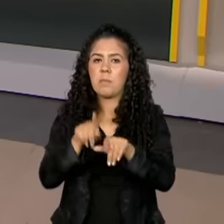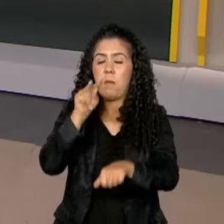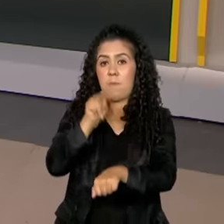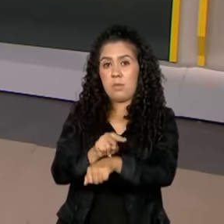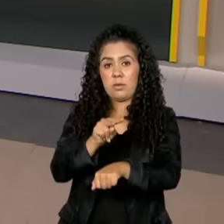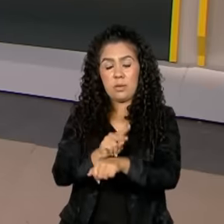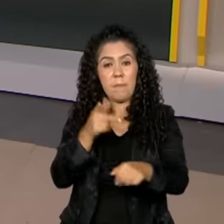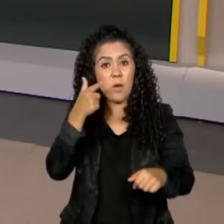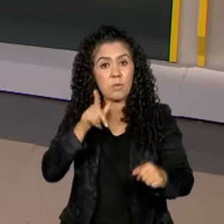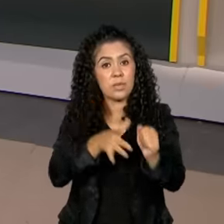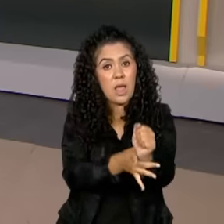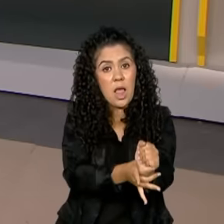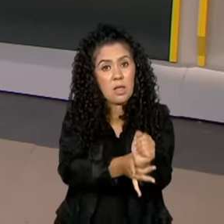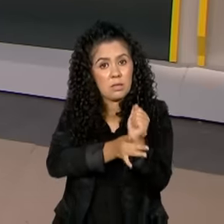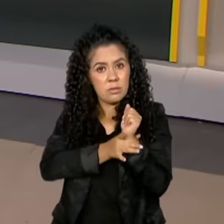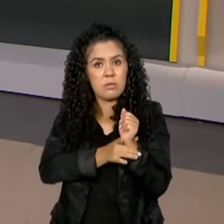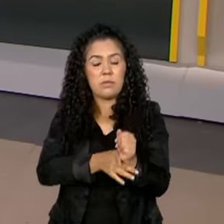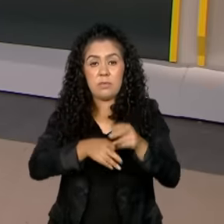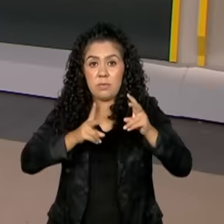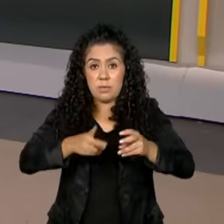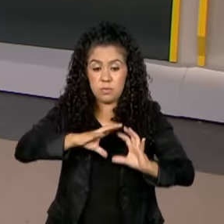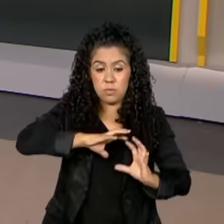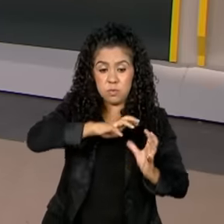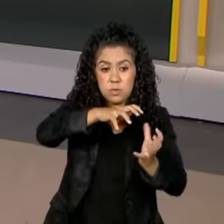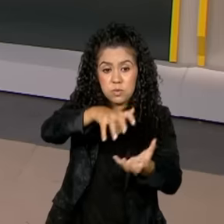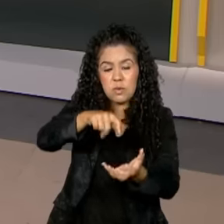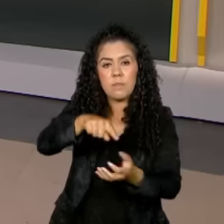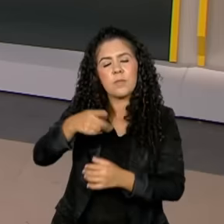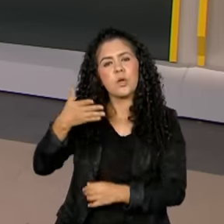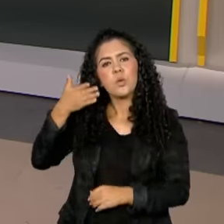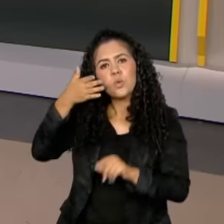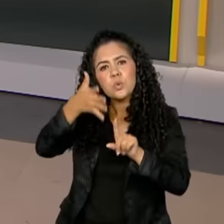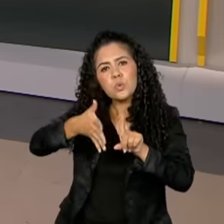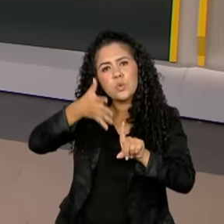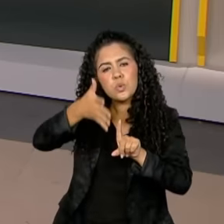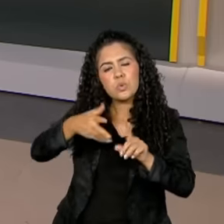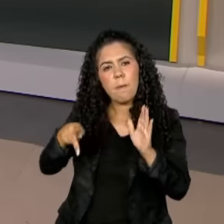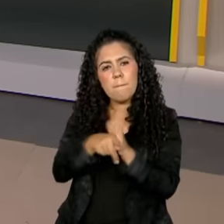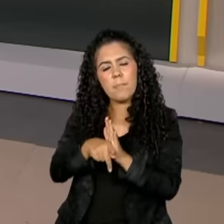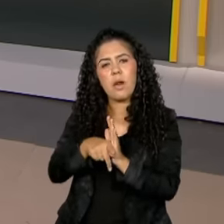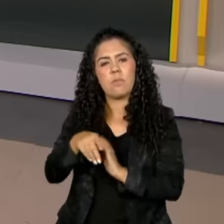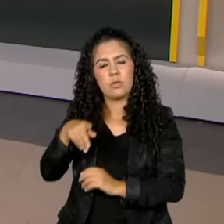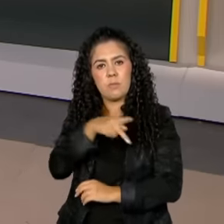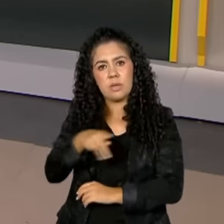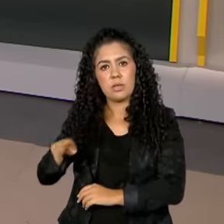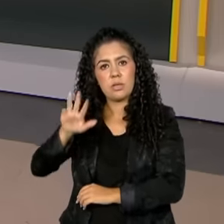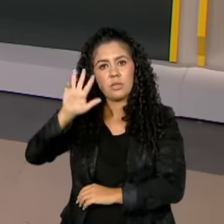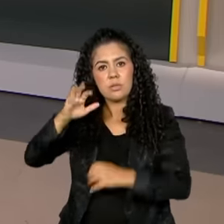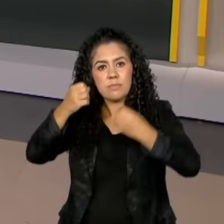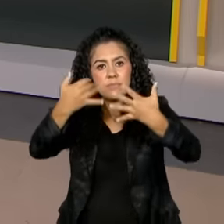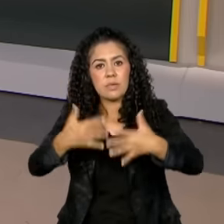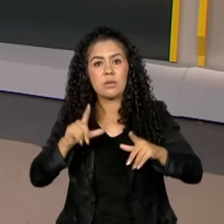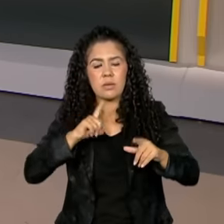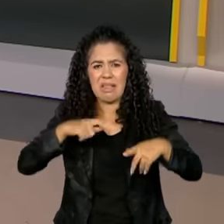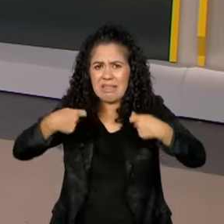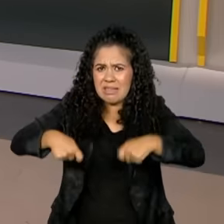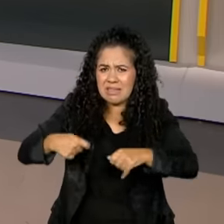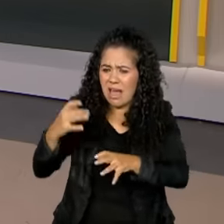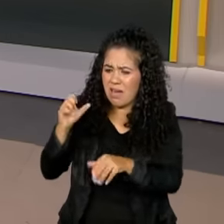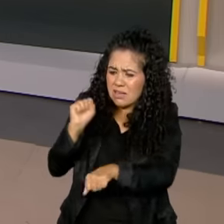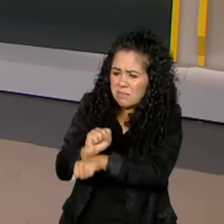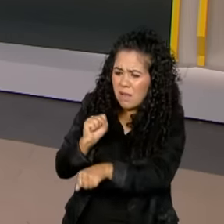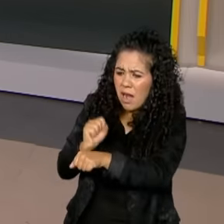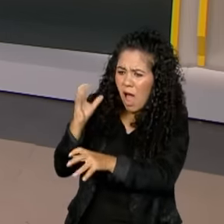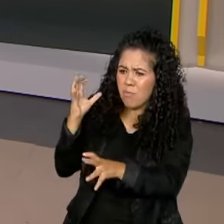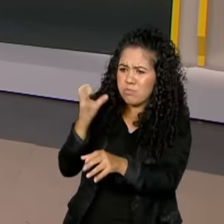garantir a subsistência do planeta. No discurso, o presidente destacou que foi necessário esperar 28 anos para que